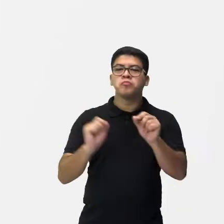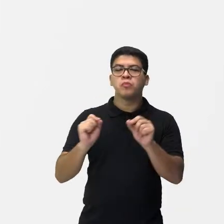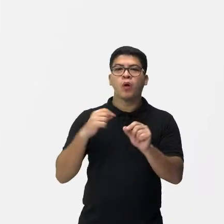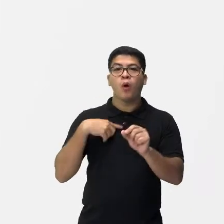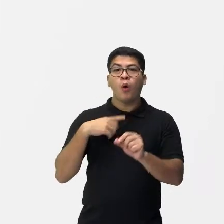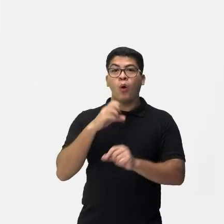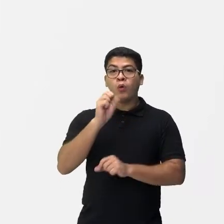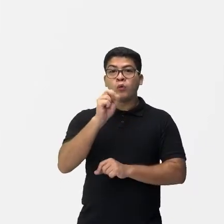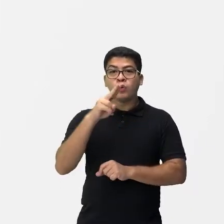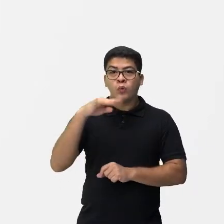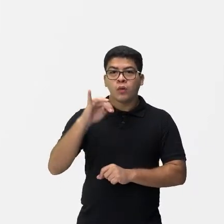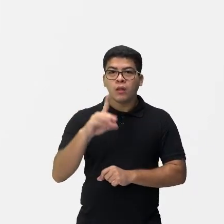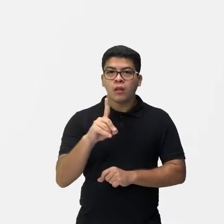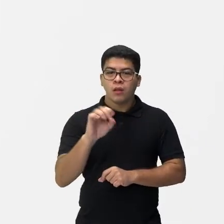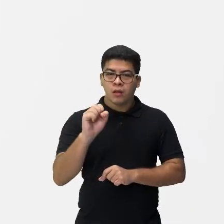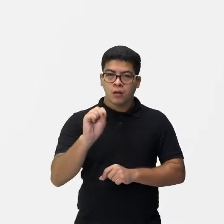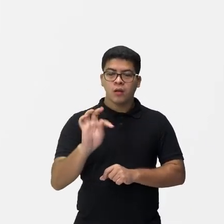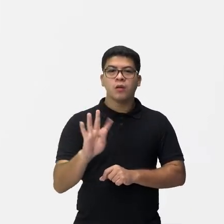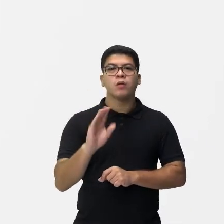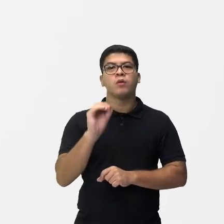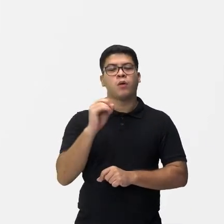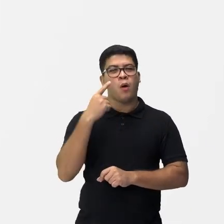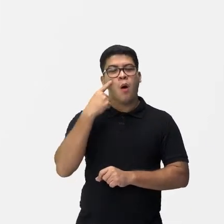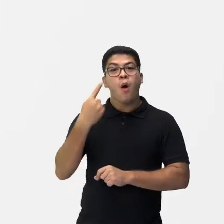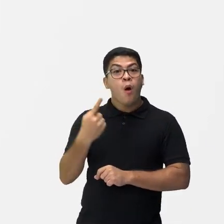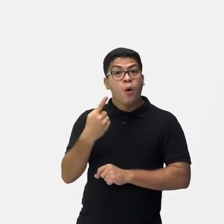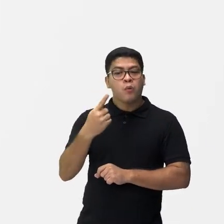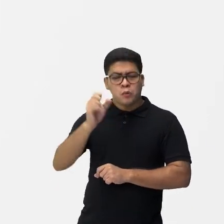Sudetos, à Alemanha. Ali há um